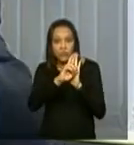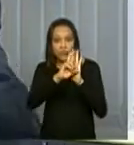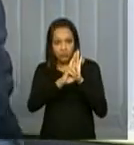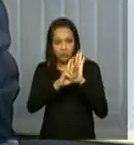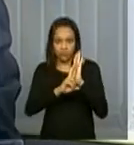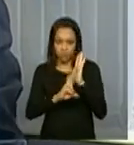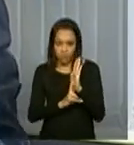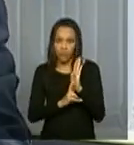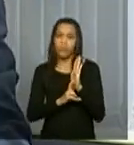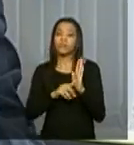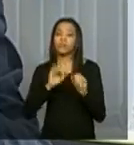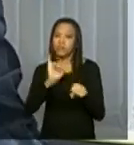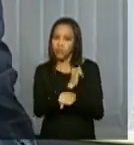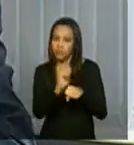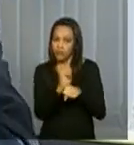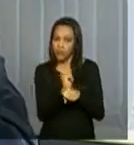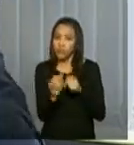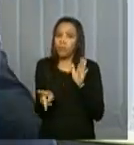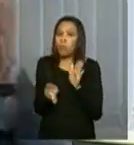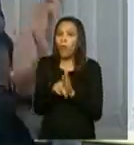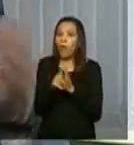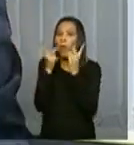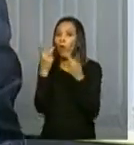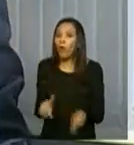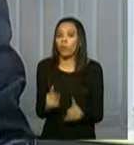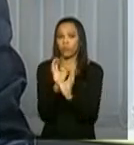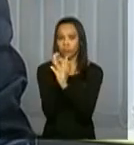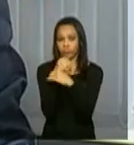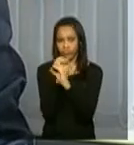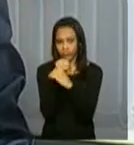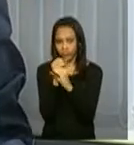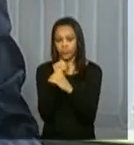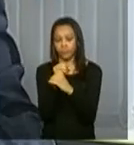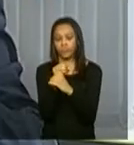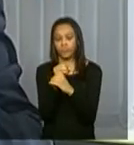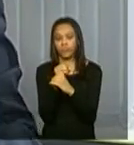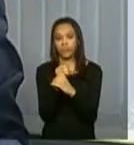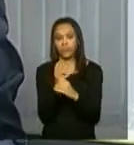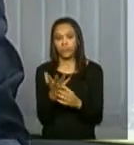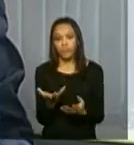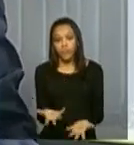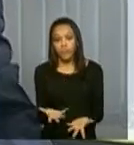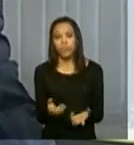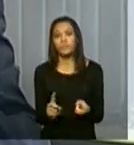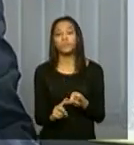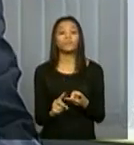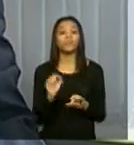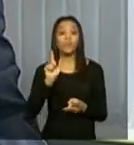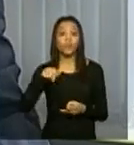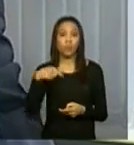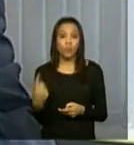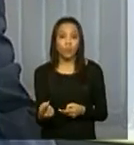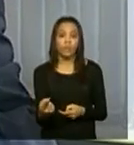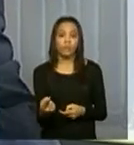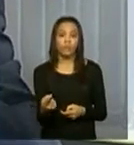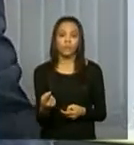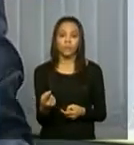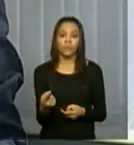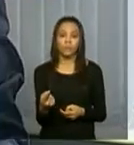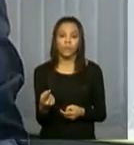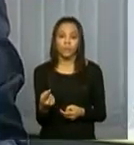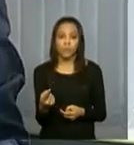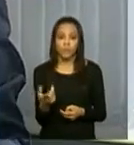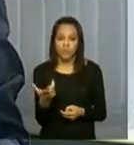item dessa estratégia aquelas que fizemos é largar ao máximo é um facto é que o fahel o